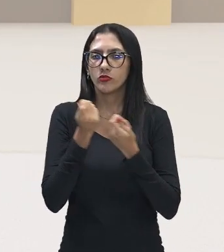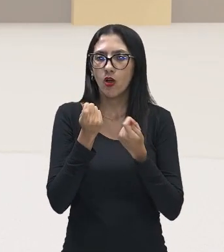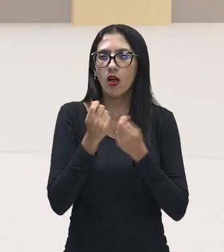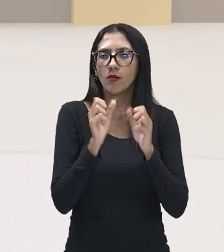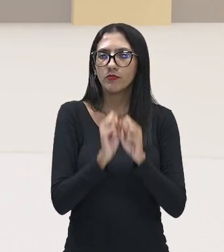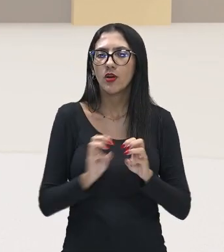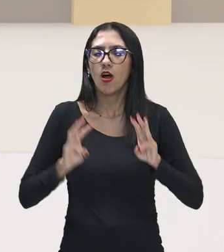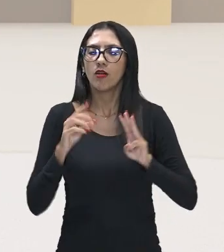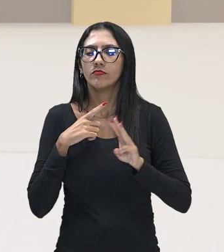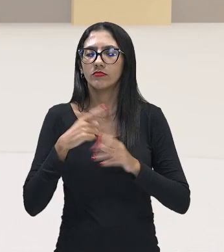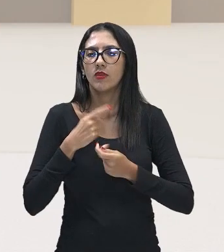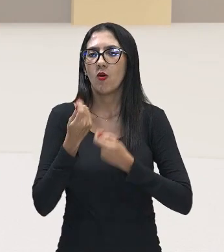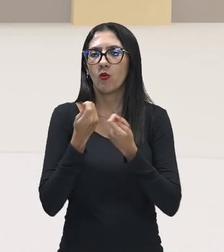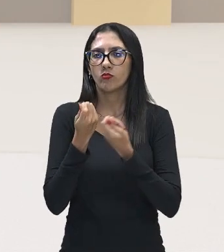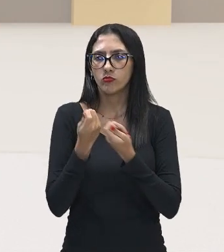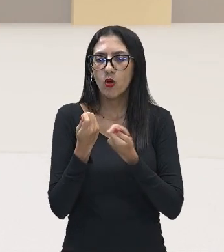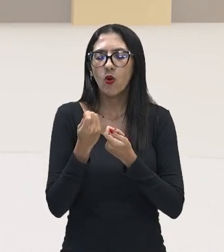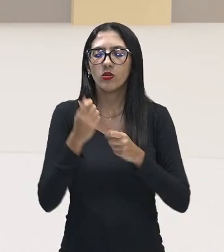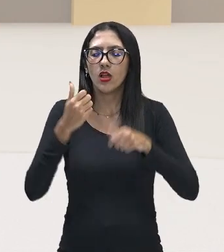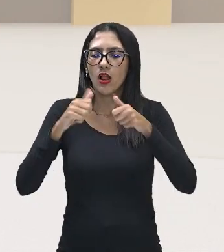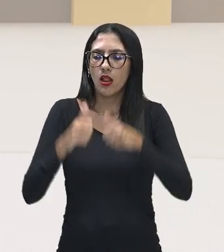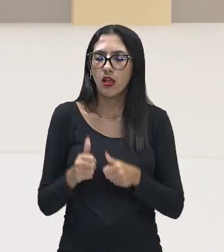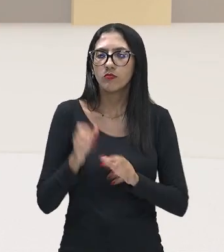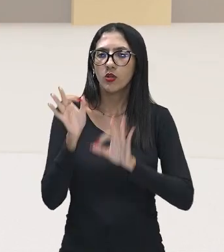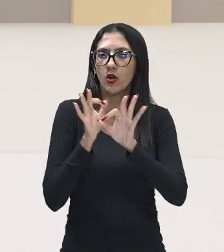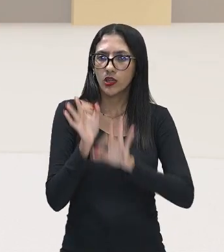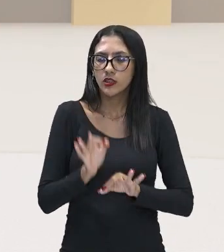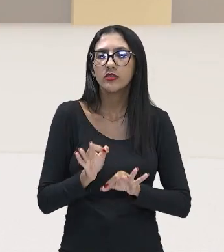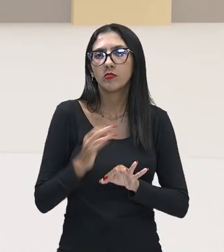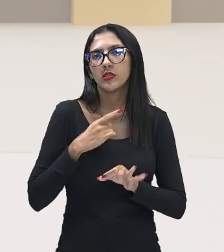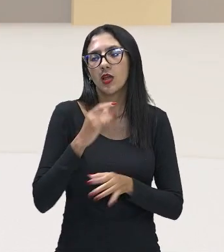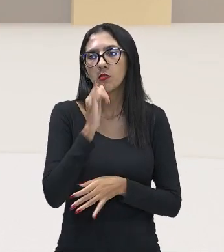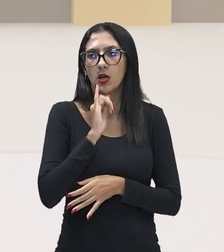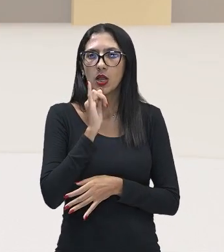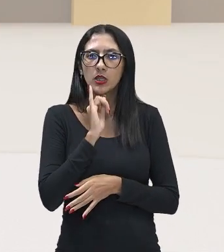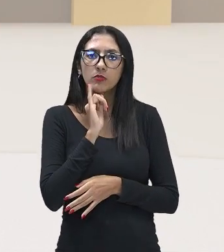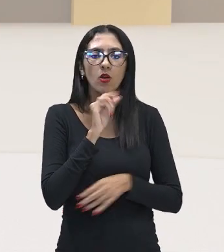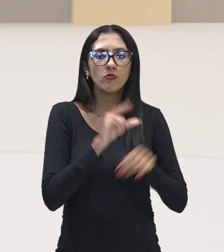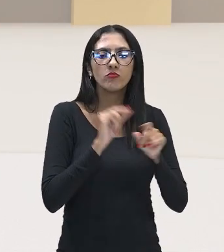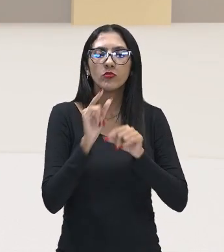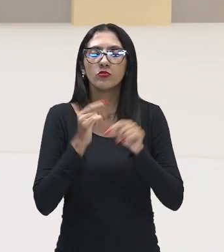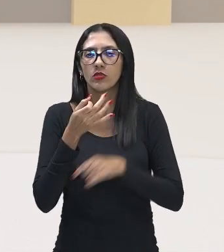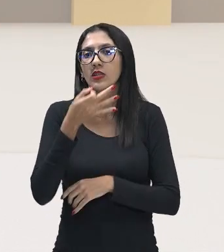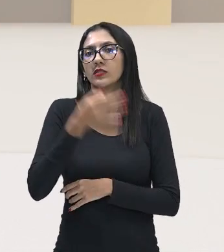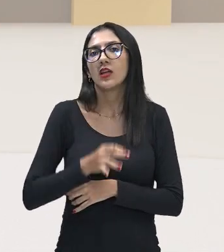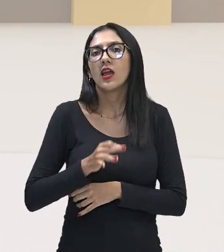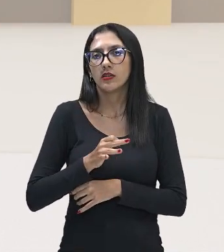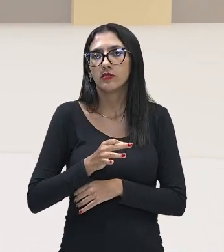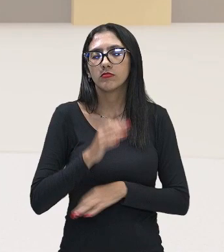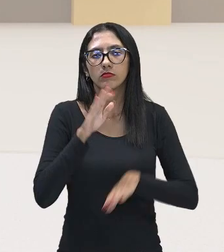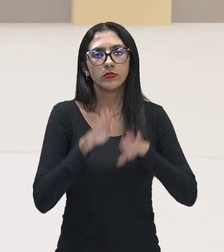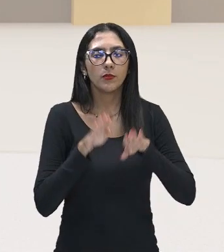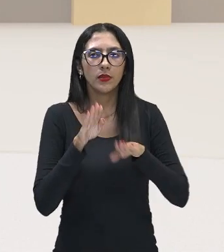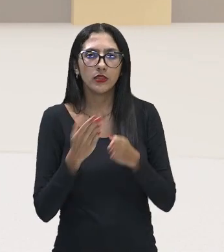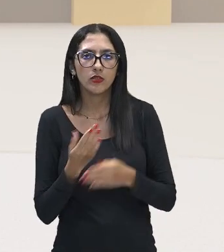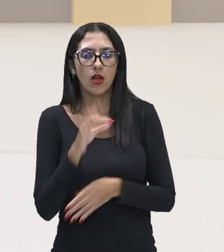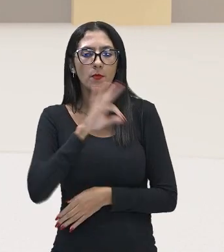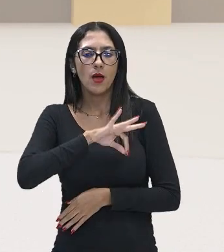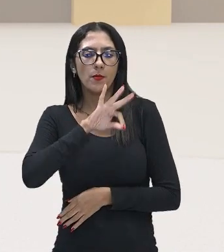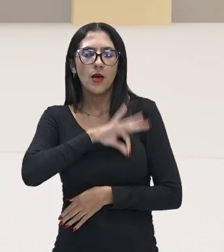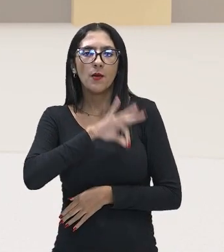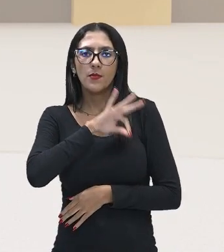e despesas, e a partir daí, tomem decisões compatíveis com a sua realidade financeira e o seu padrão